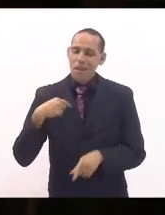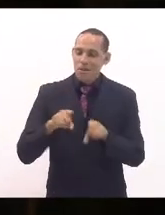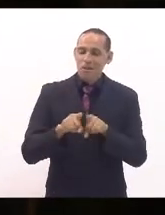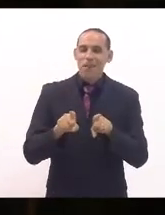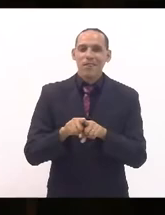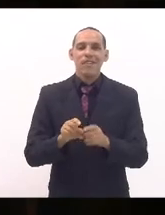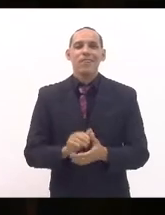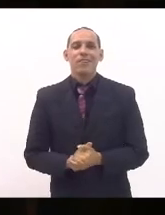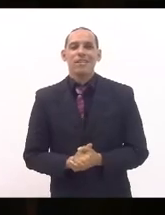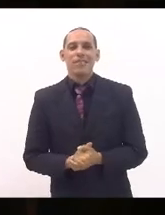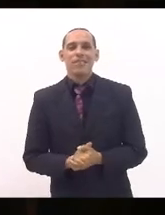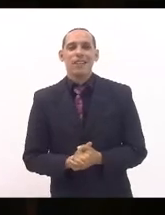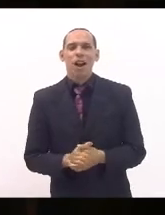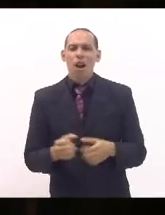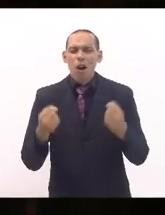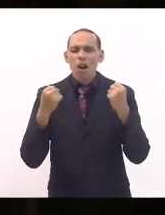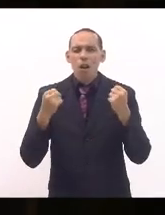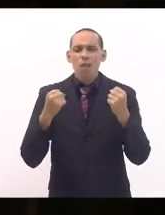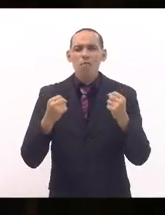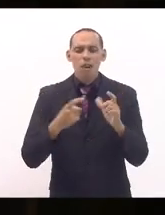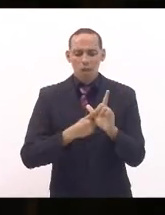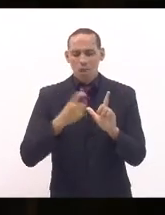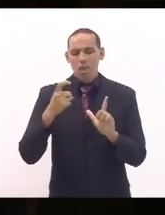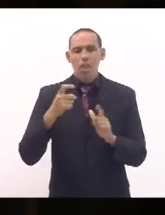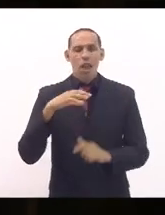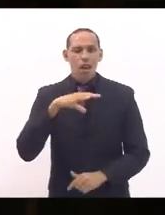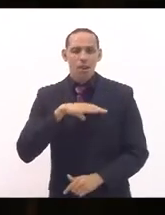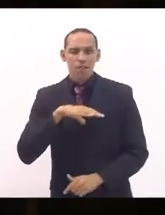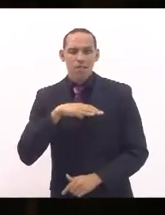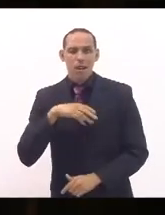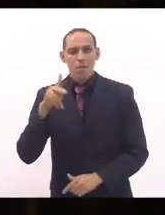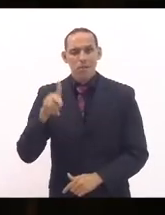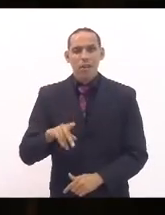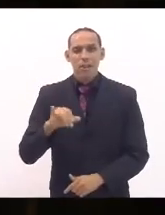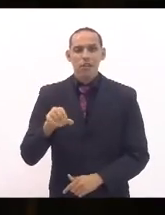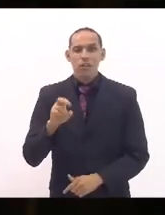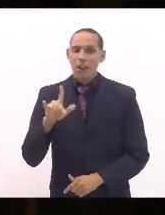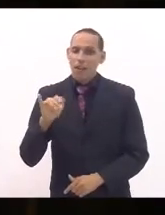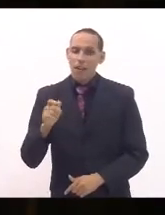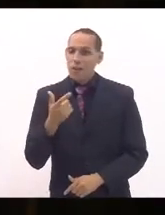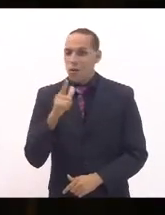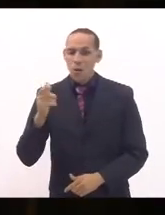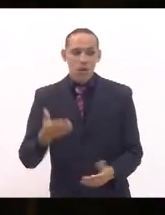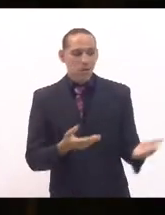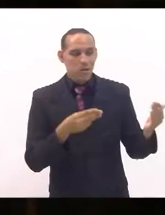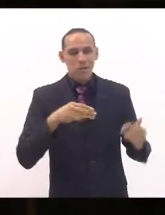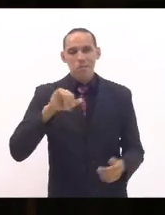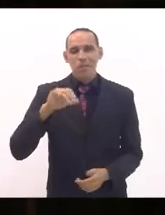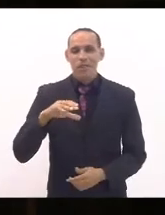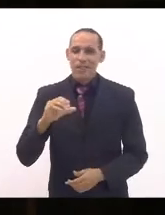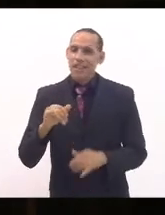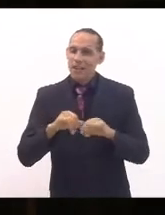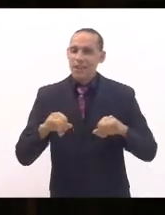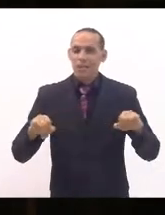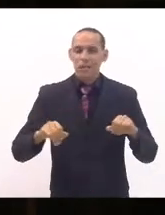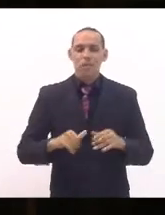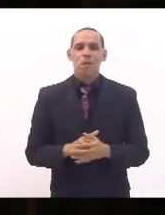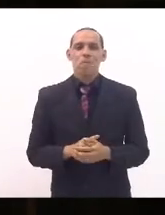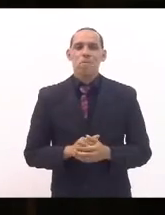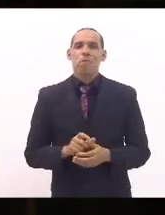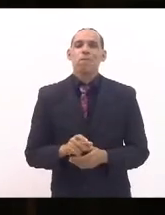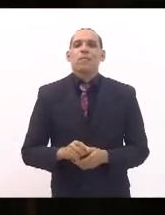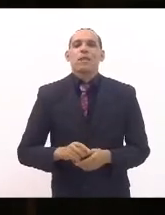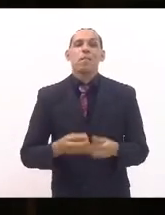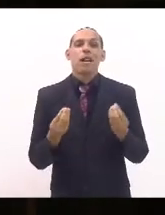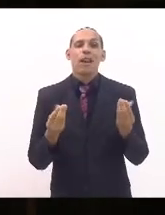também, torcida Força Independente do Vasco, presidente Jorge. Deputado Carlos Mink vai anunciar outra metade, colocar que a gente